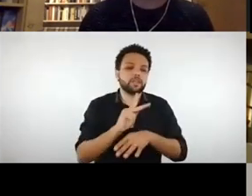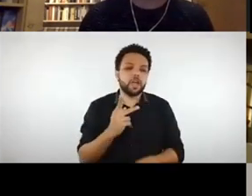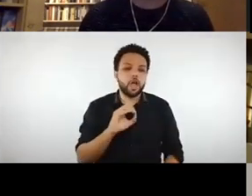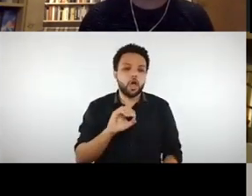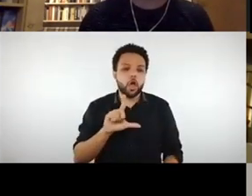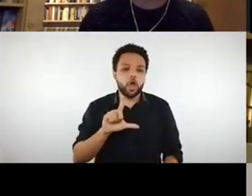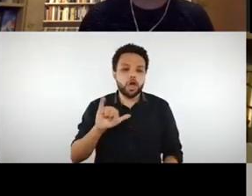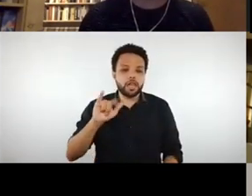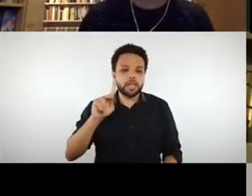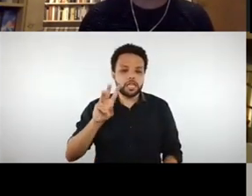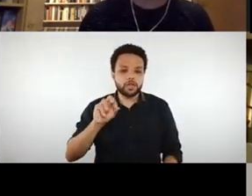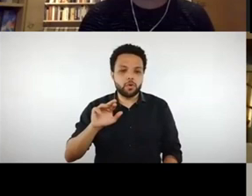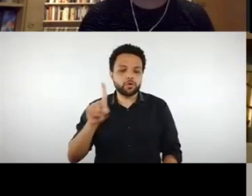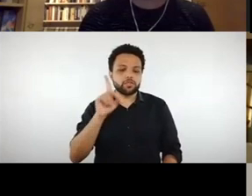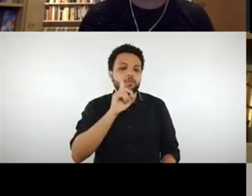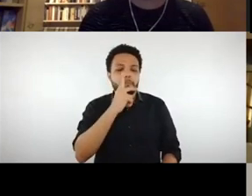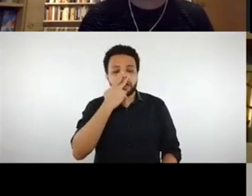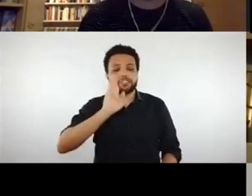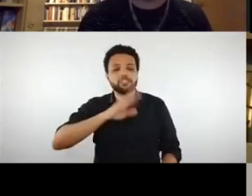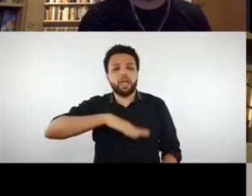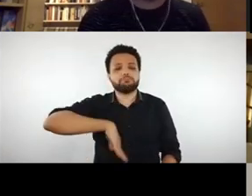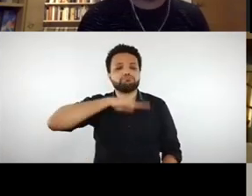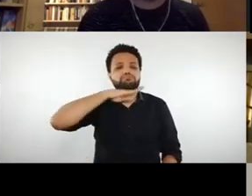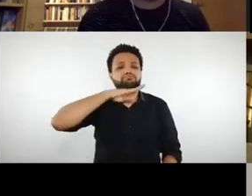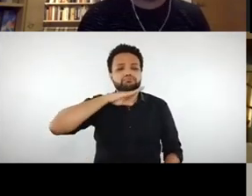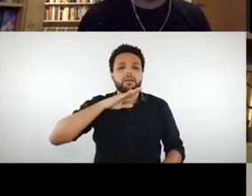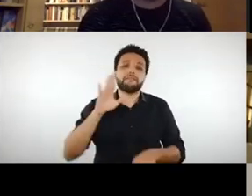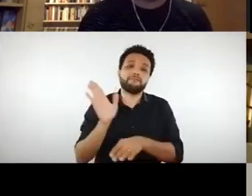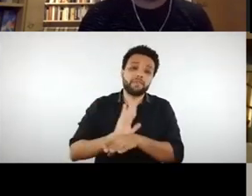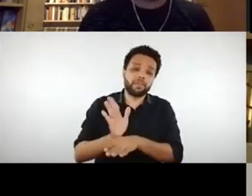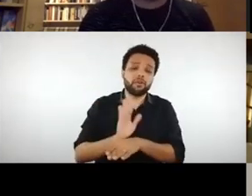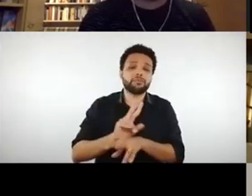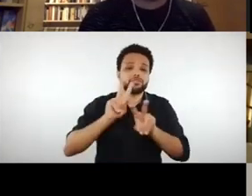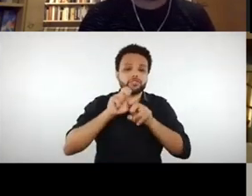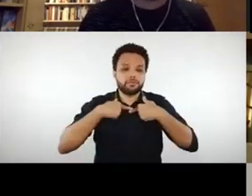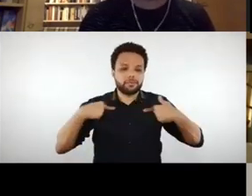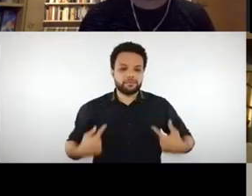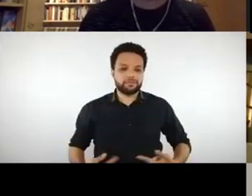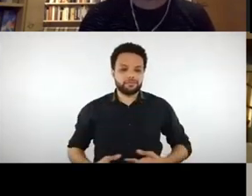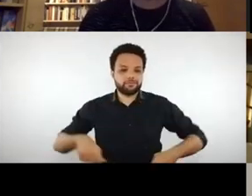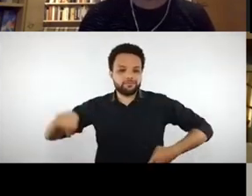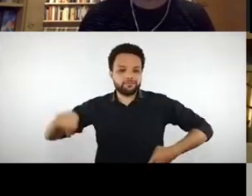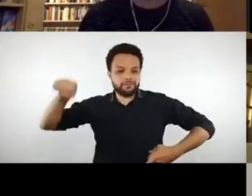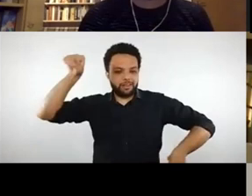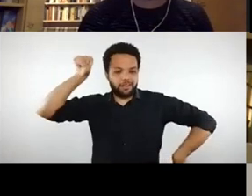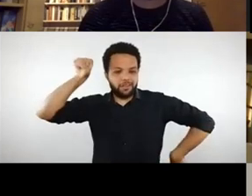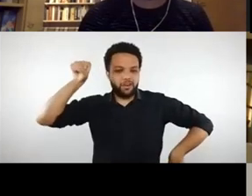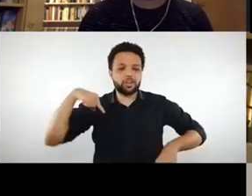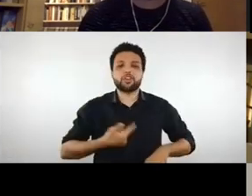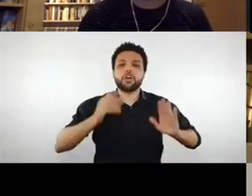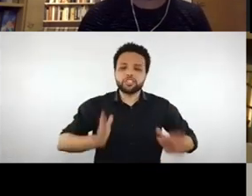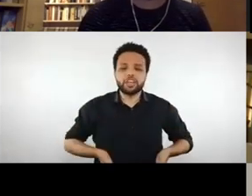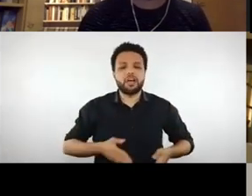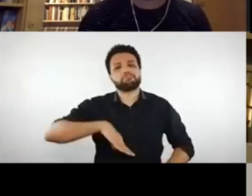série de remakes até de filmes de super-heróis e tal. E o que as plataformas de streaming têm demonstrado